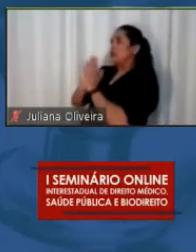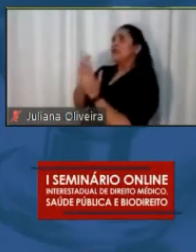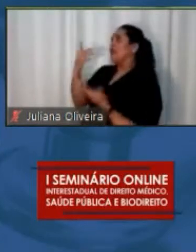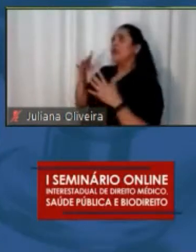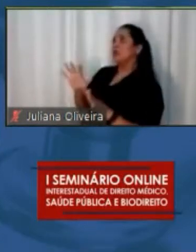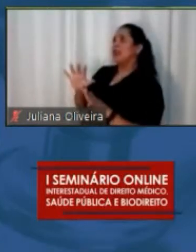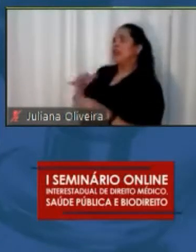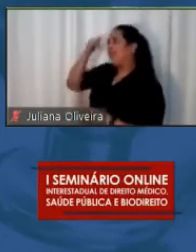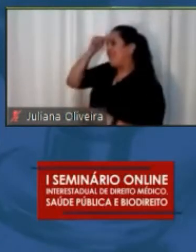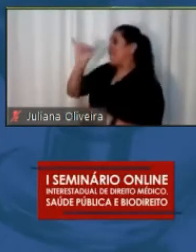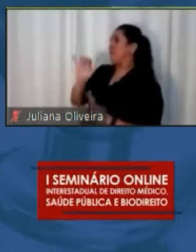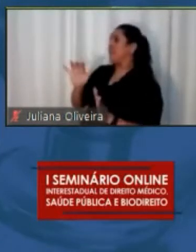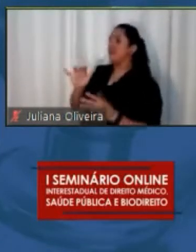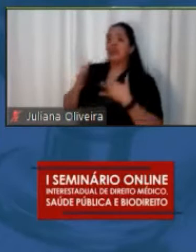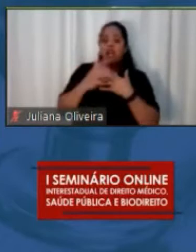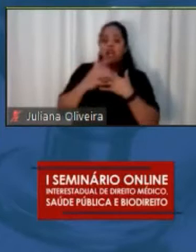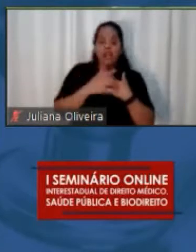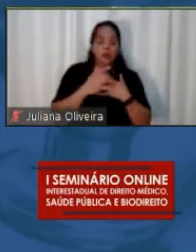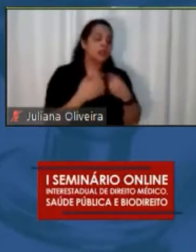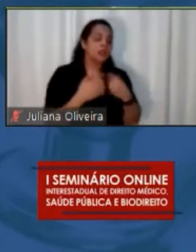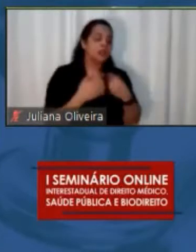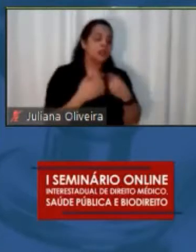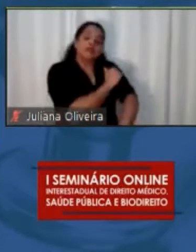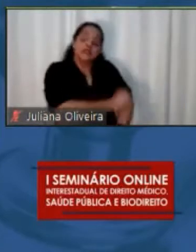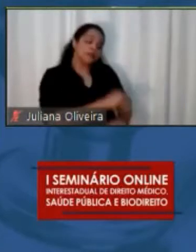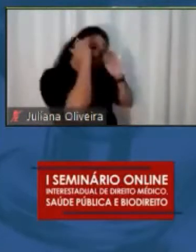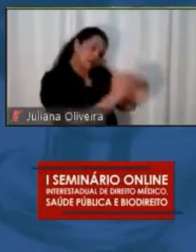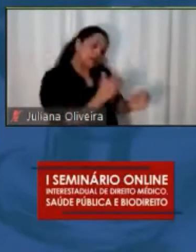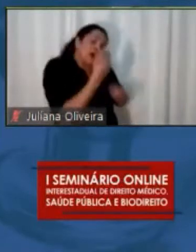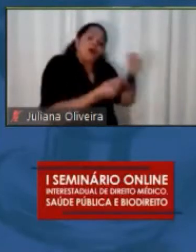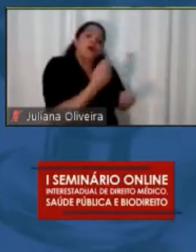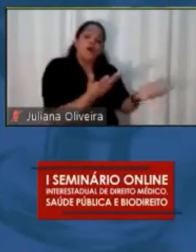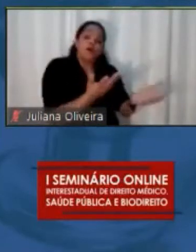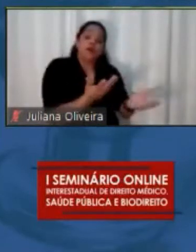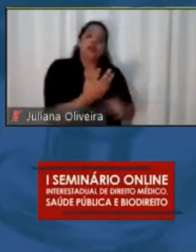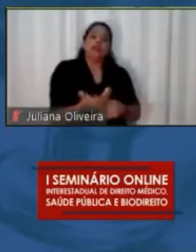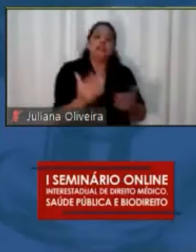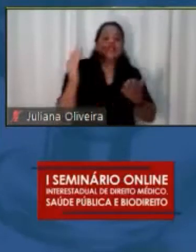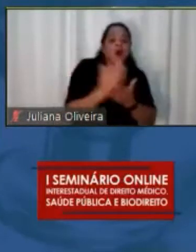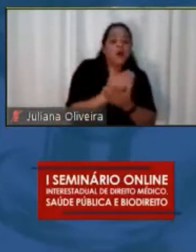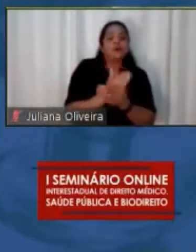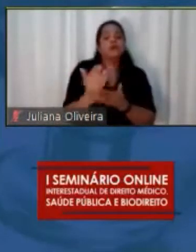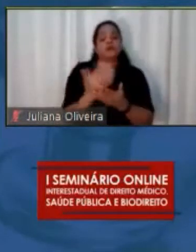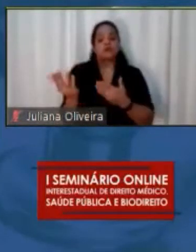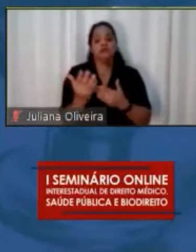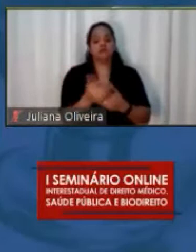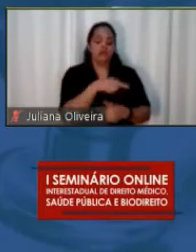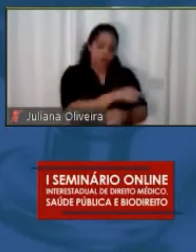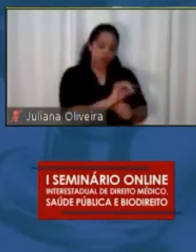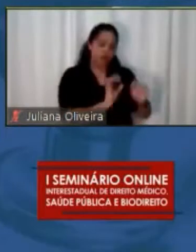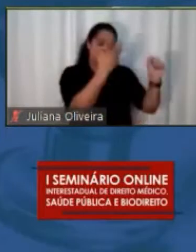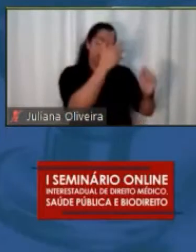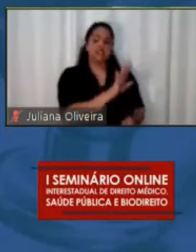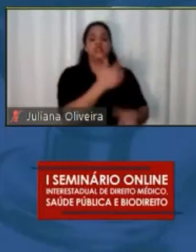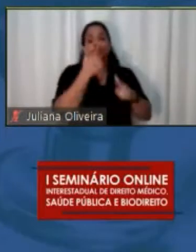mas um protocolo tradicional, em que envolvem riscos, como nós mencionamos anteriormente, ele poderá decidir aquilo que ele deseja